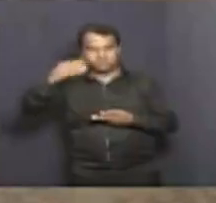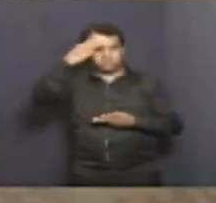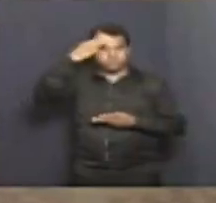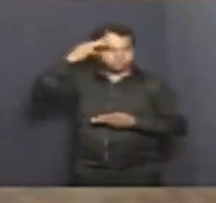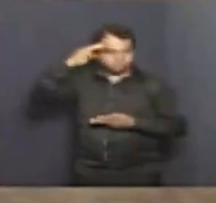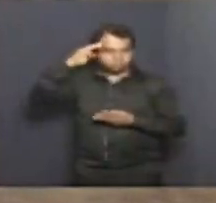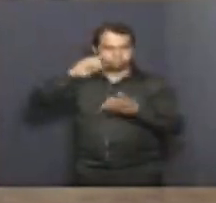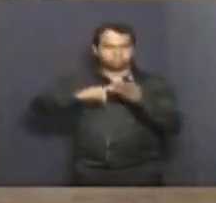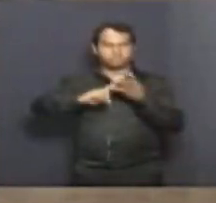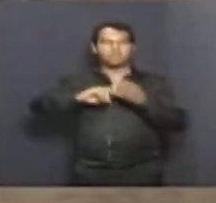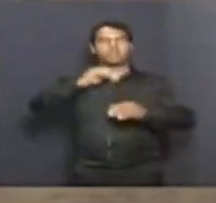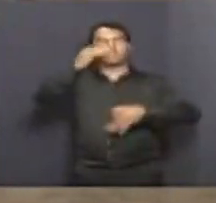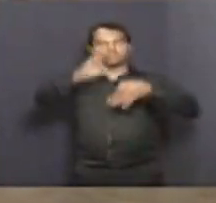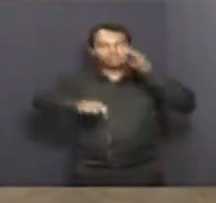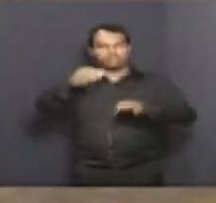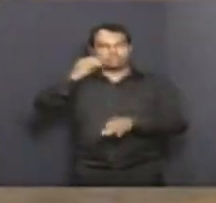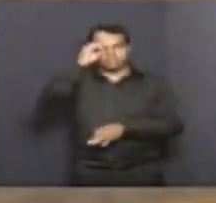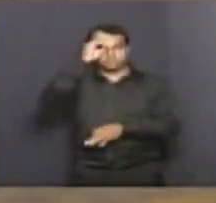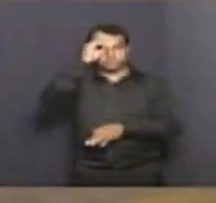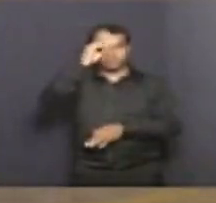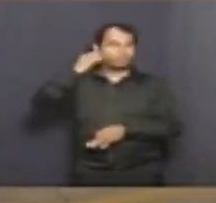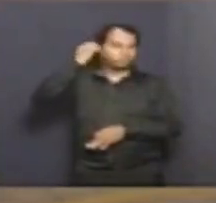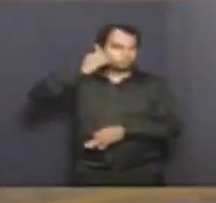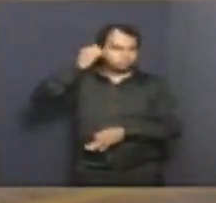e marcelo bluma por favor